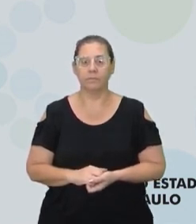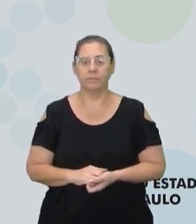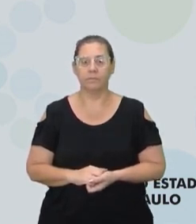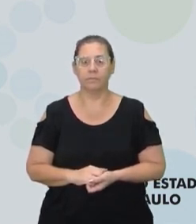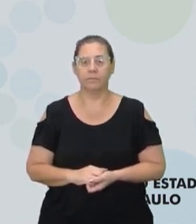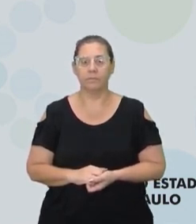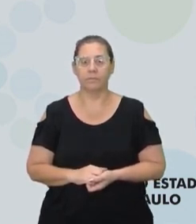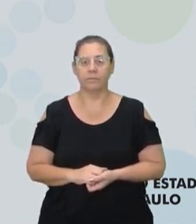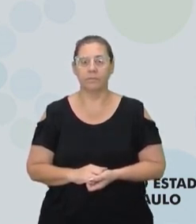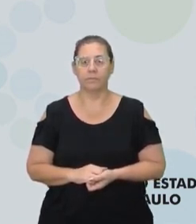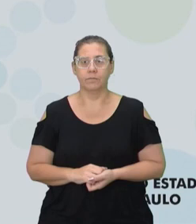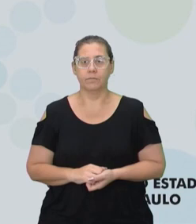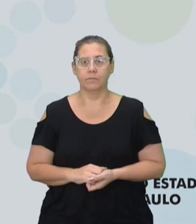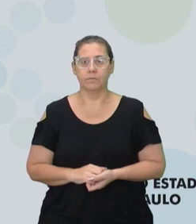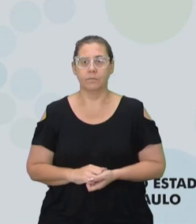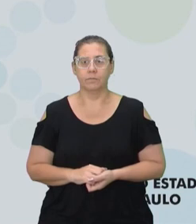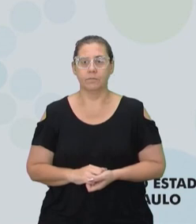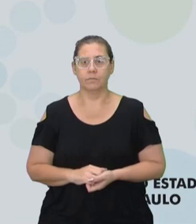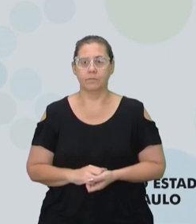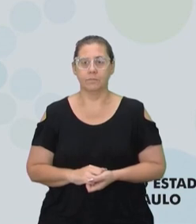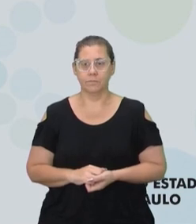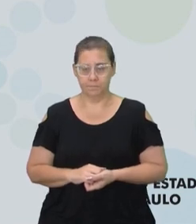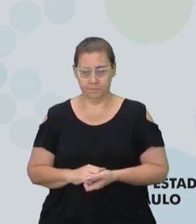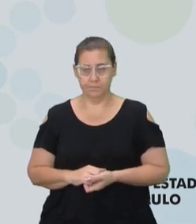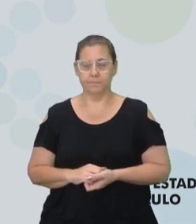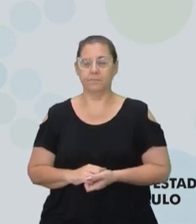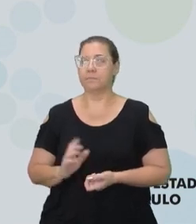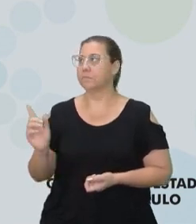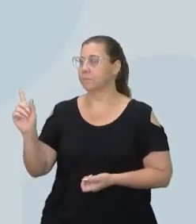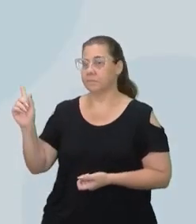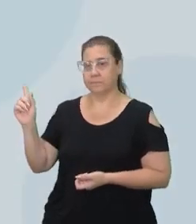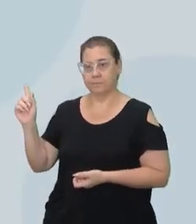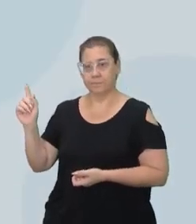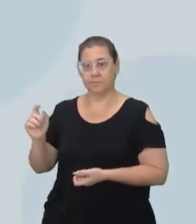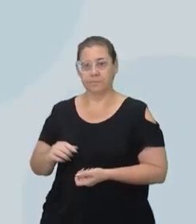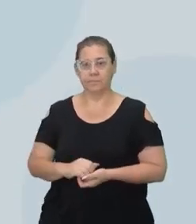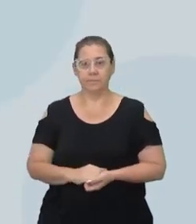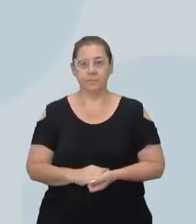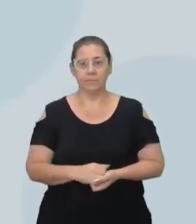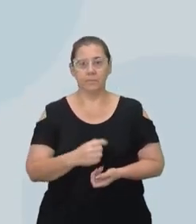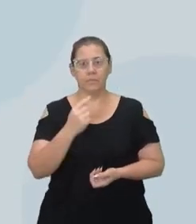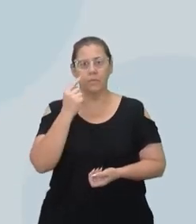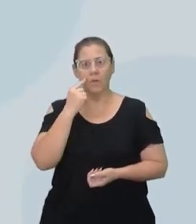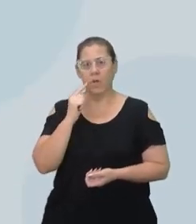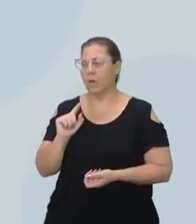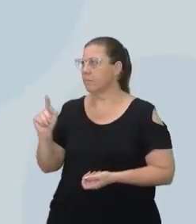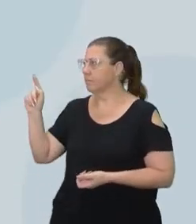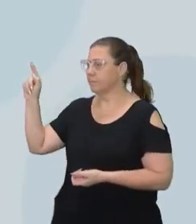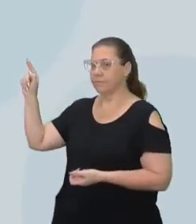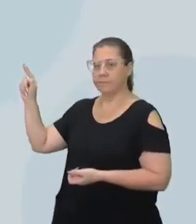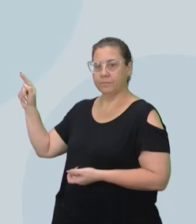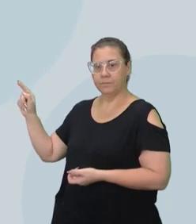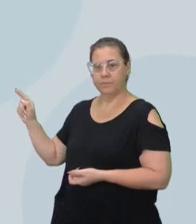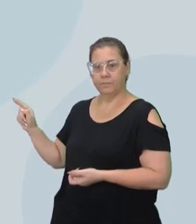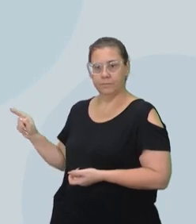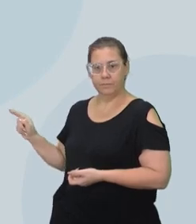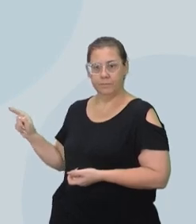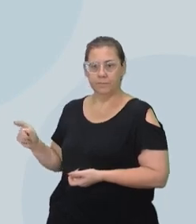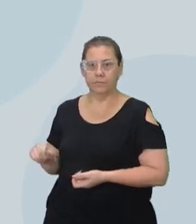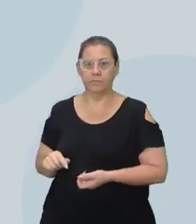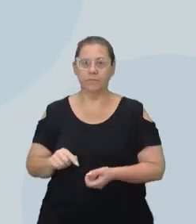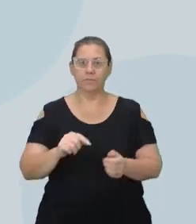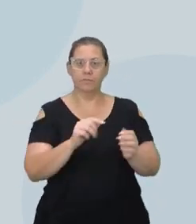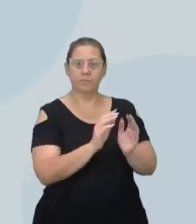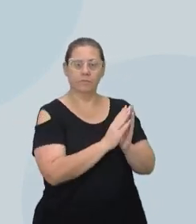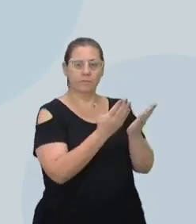Que é a avaliação aqui, ó, da terceira série, tá bom? Então, vamos lá, ó. Essa daqui era a capinha